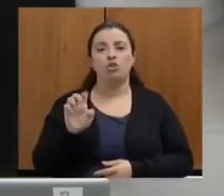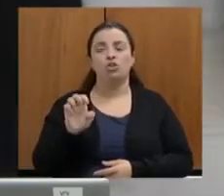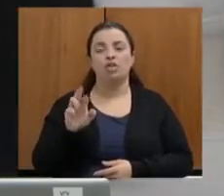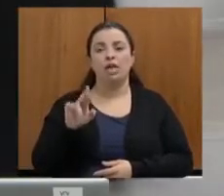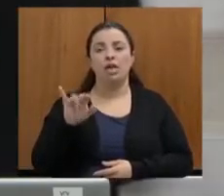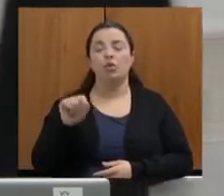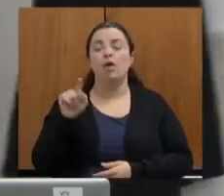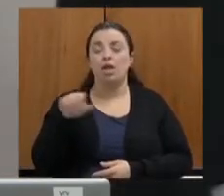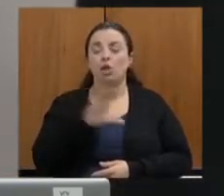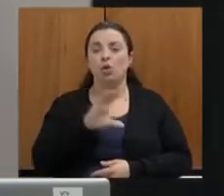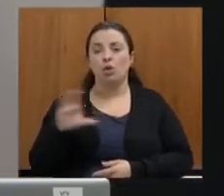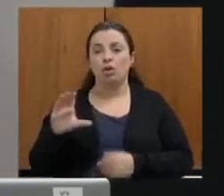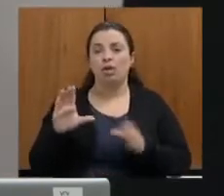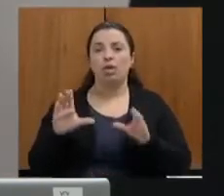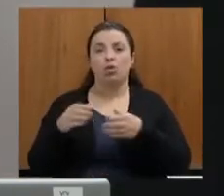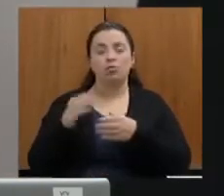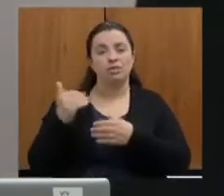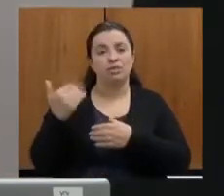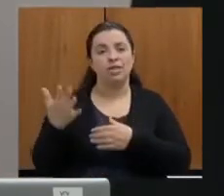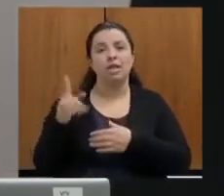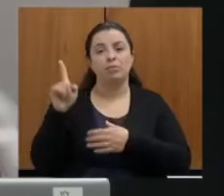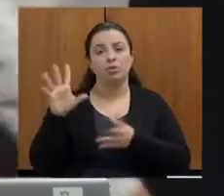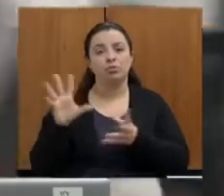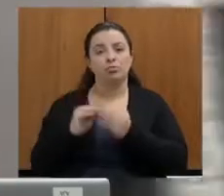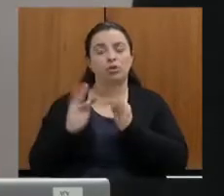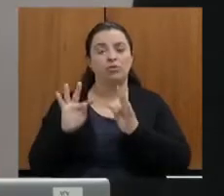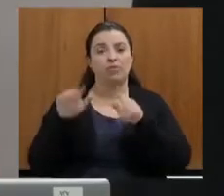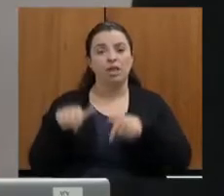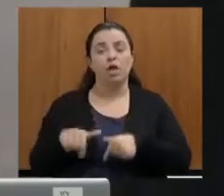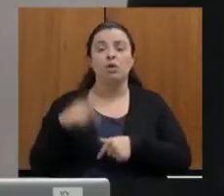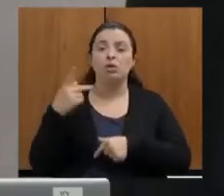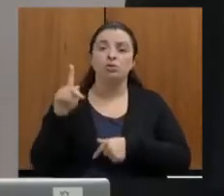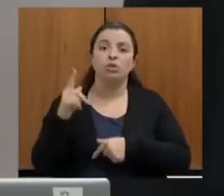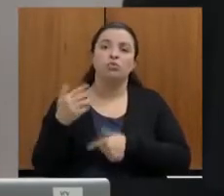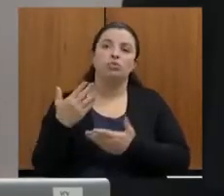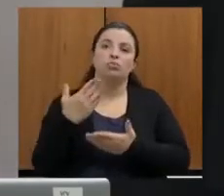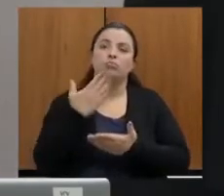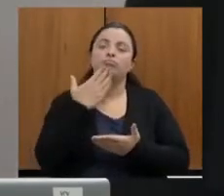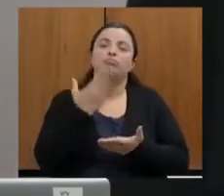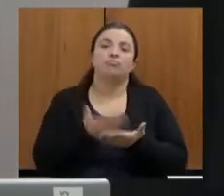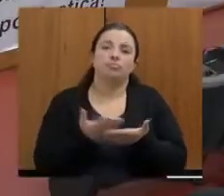para as suas considerações os seus encaminhamentos